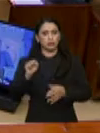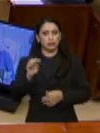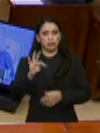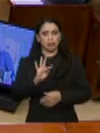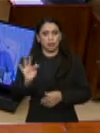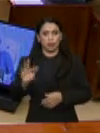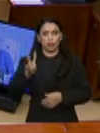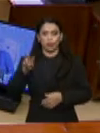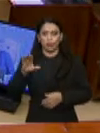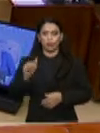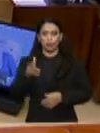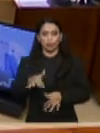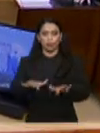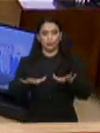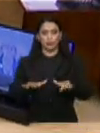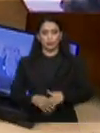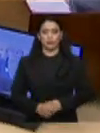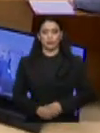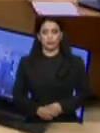Acompanhamos ao vivo, direto do plenário.